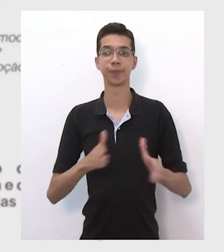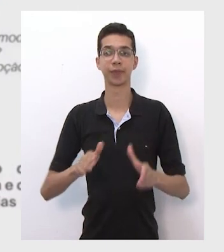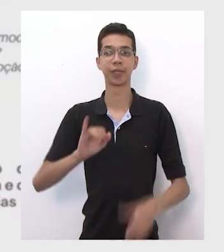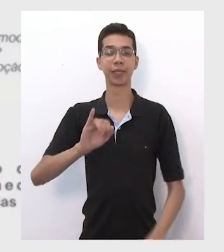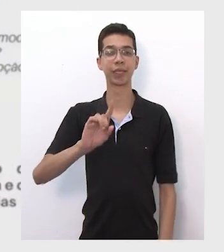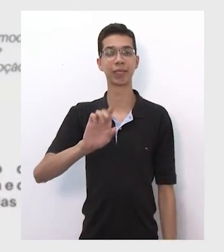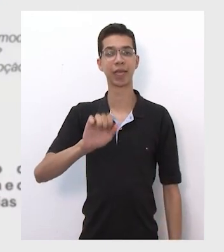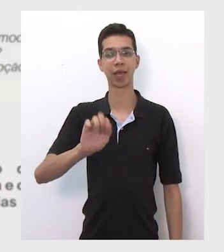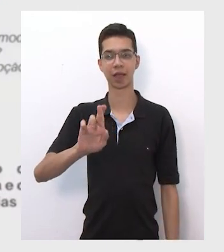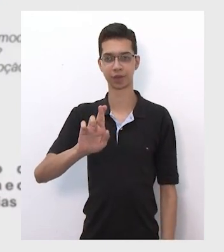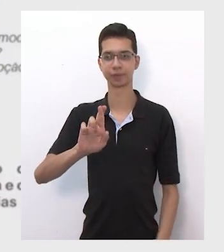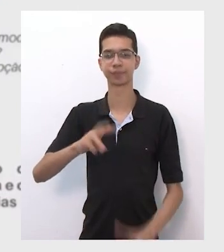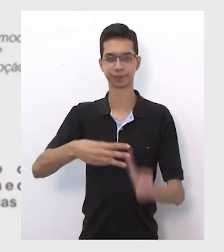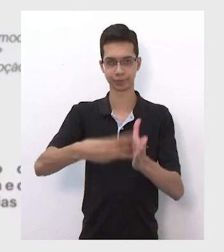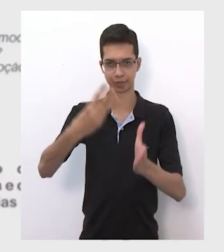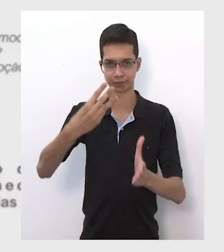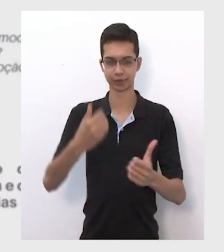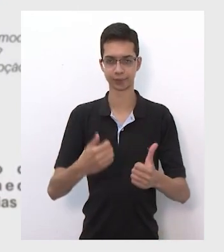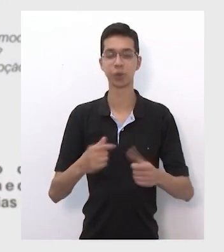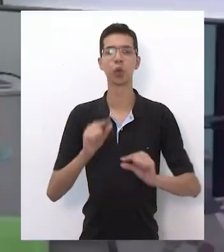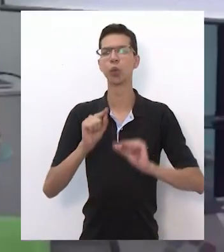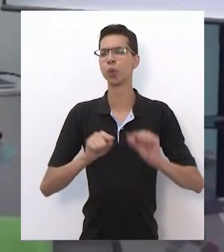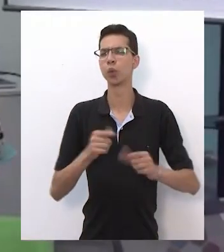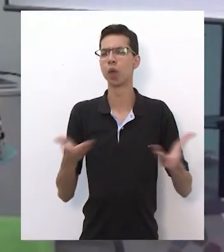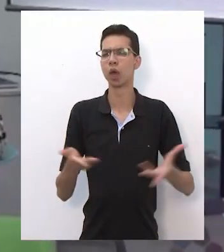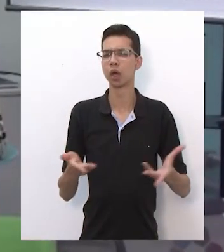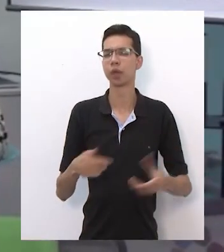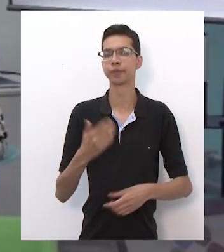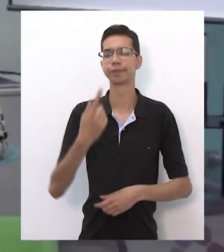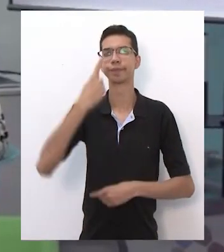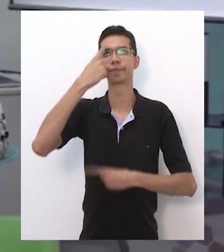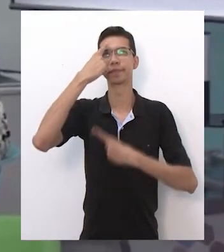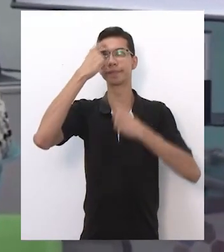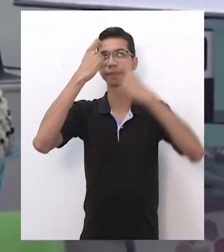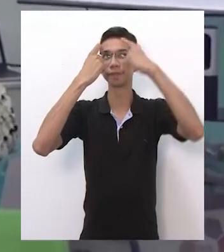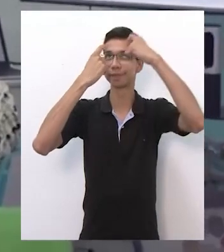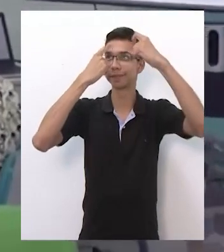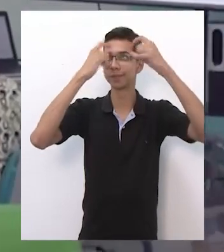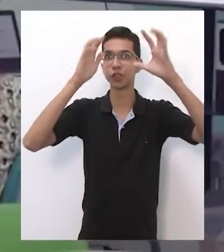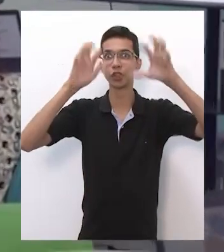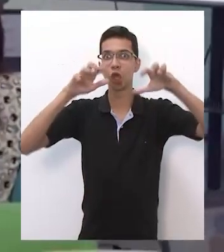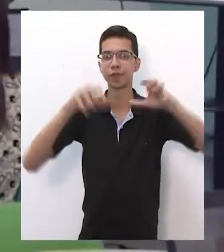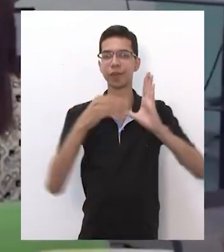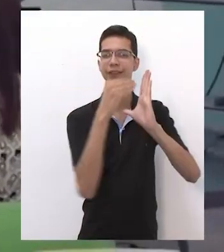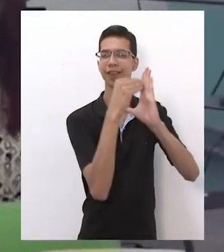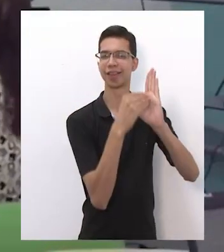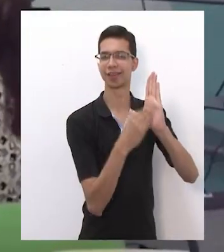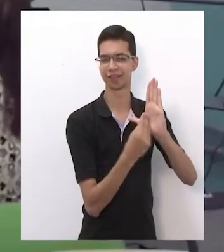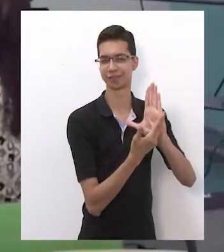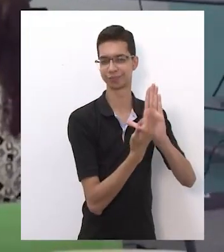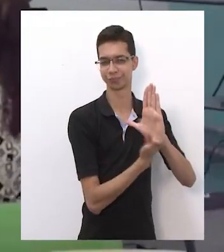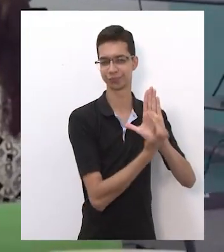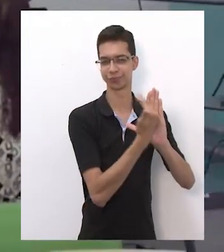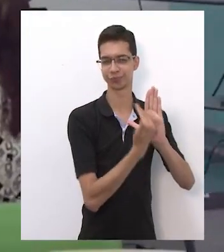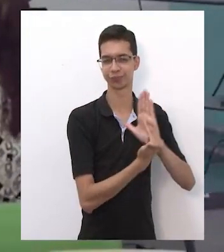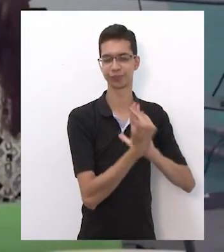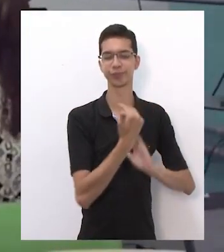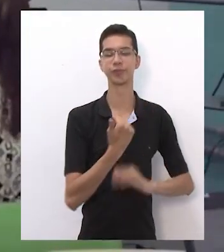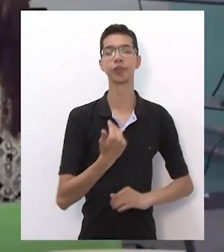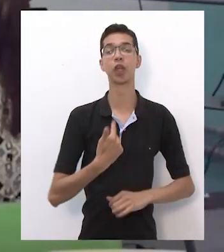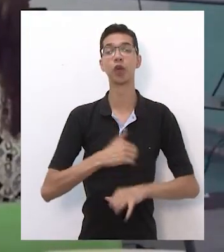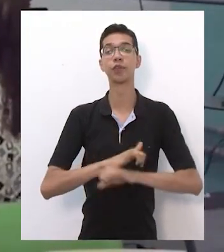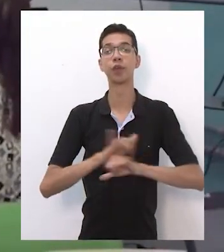A gente vai realizar um brainstorming e em seguida eu vou mostrar para vocês como é que a gente agrupa as famílias de